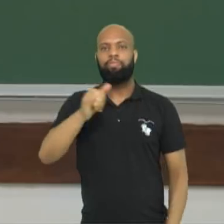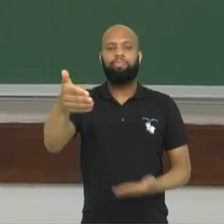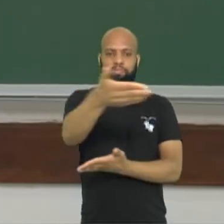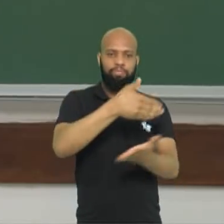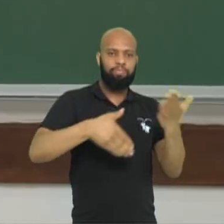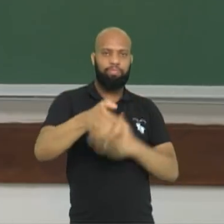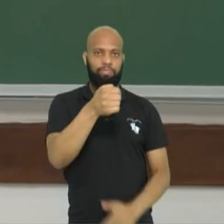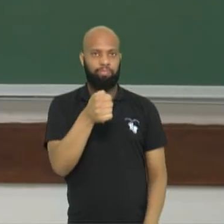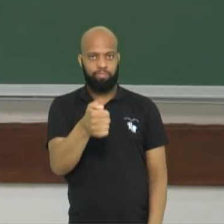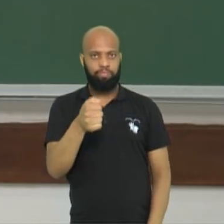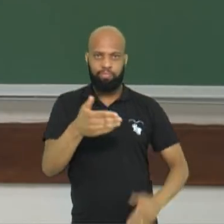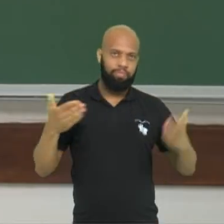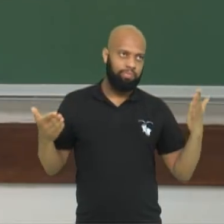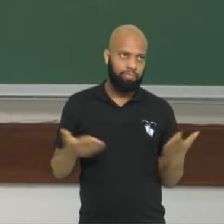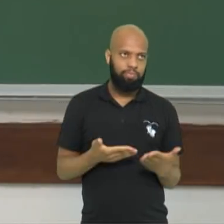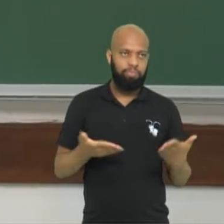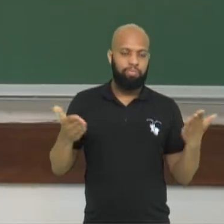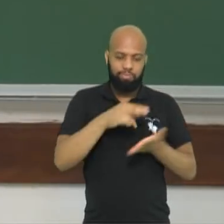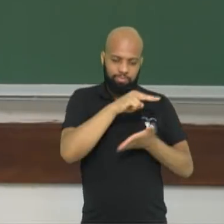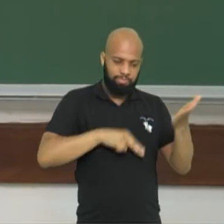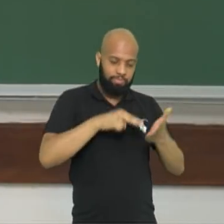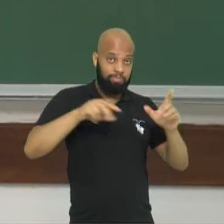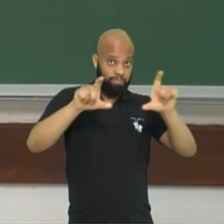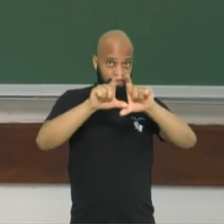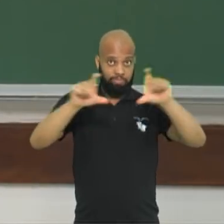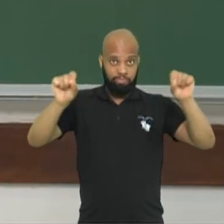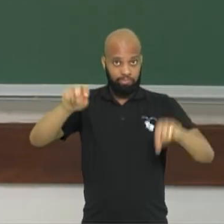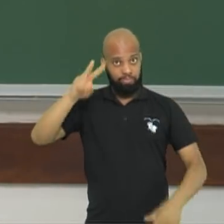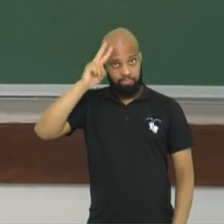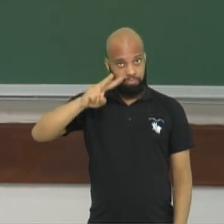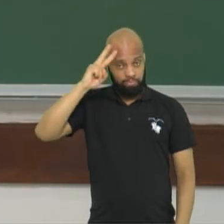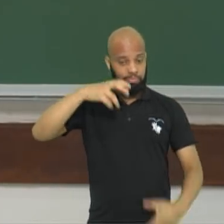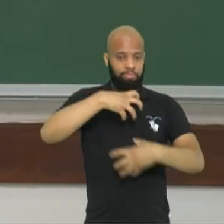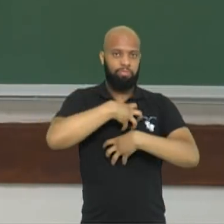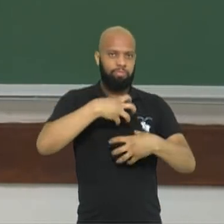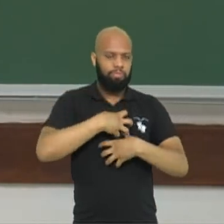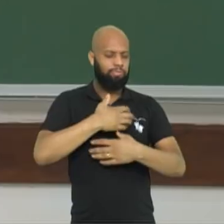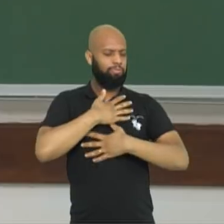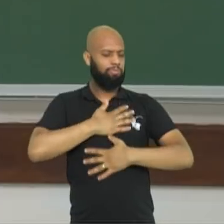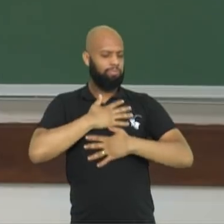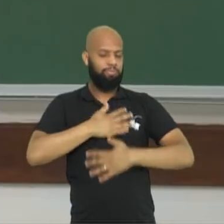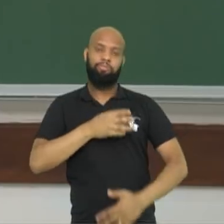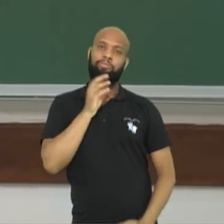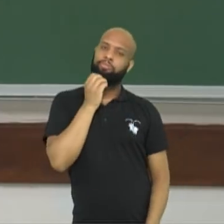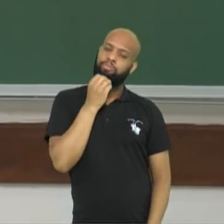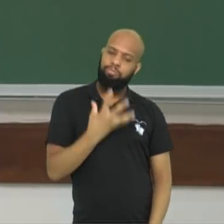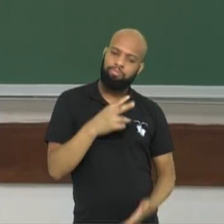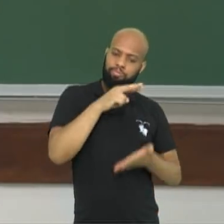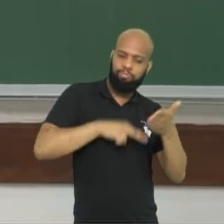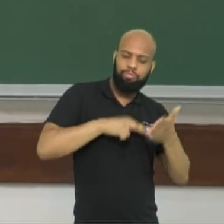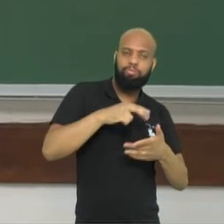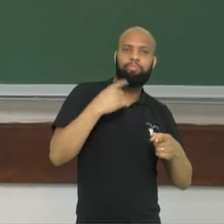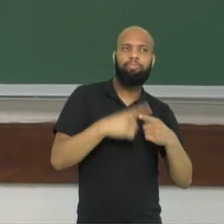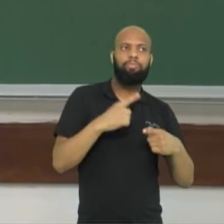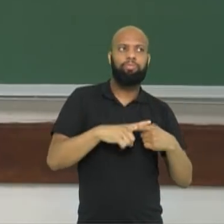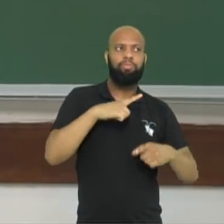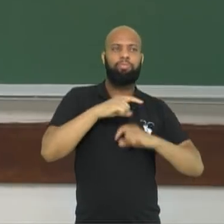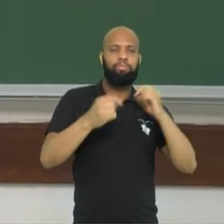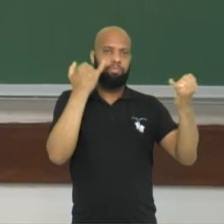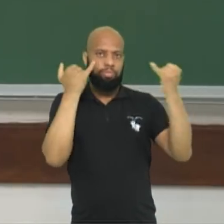interagirmos um pouquinho. Vamos ler então uma tirinha, né? Tirinha é um gênero bem agradável, né, de se ler porque traz